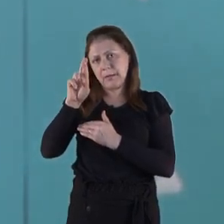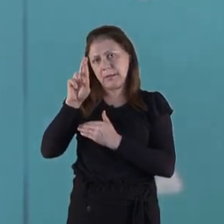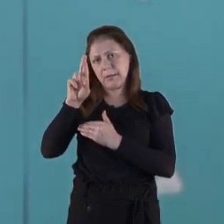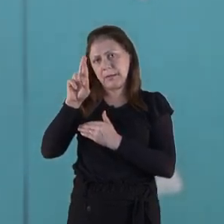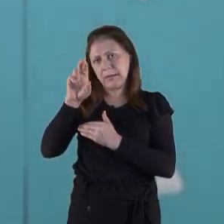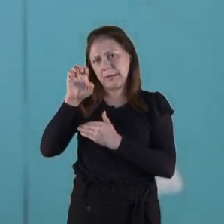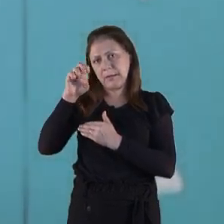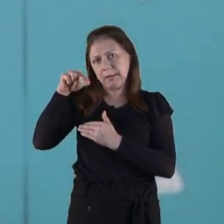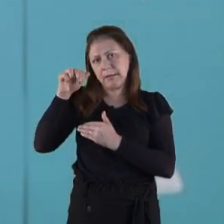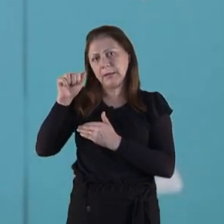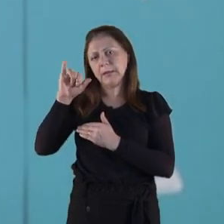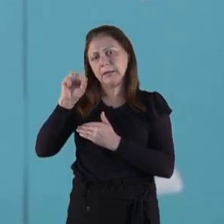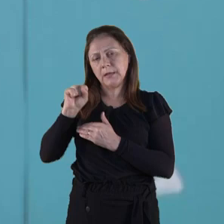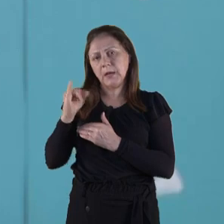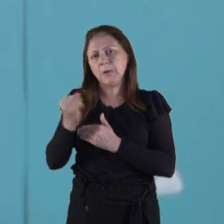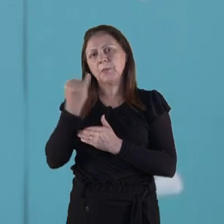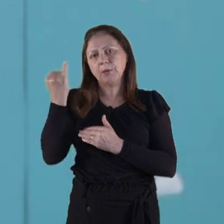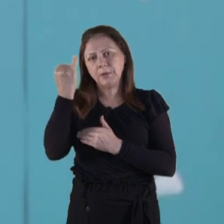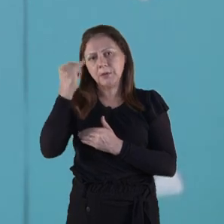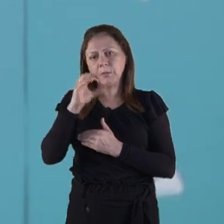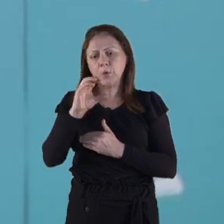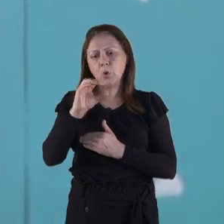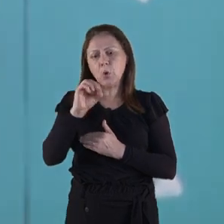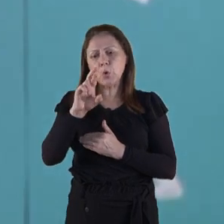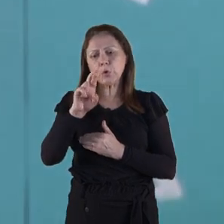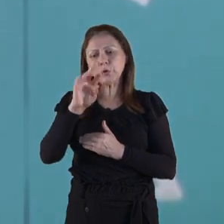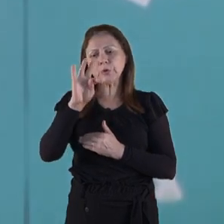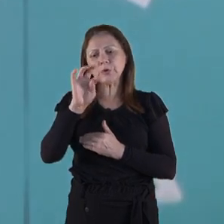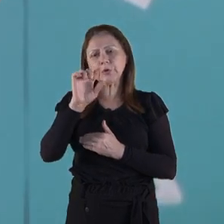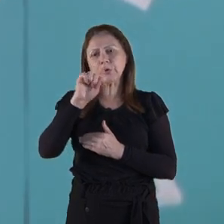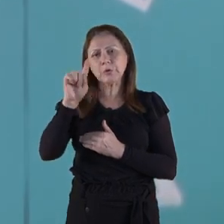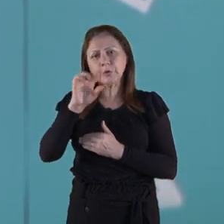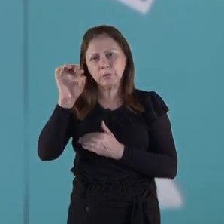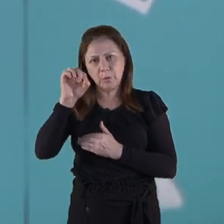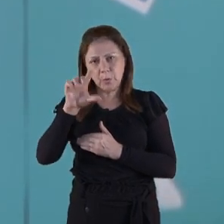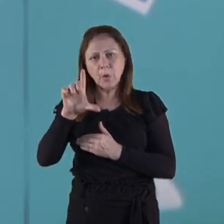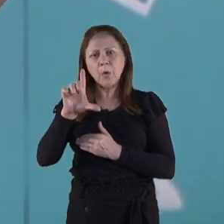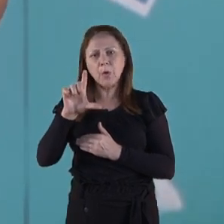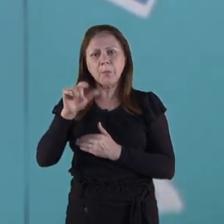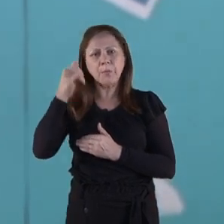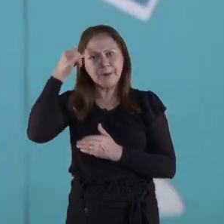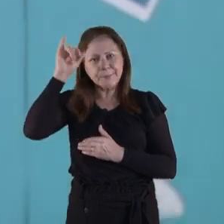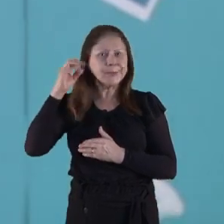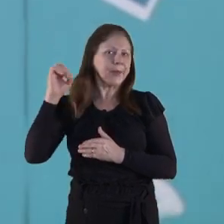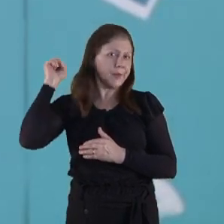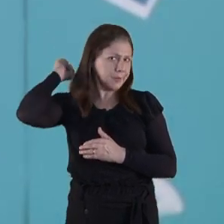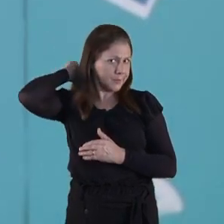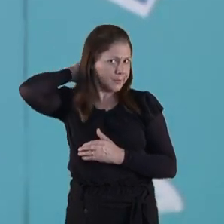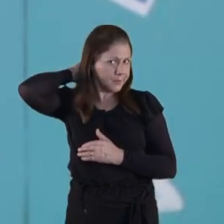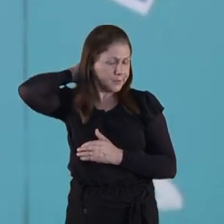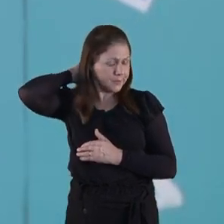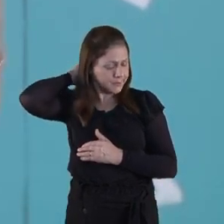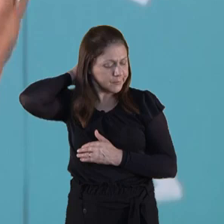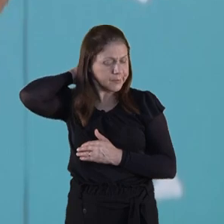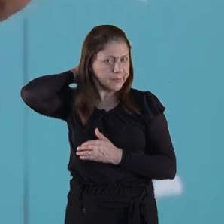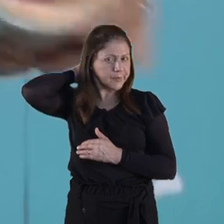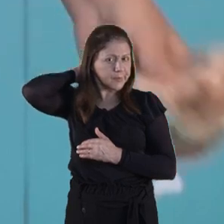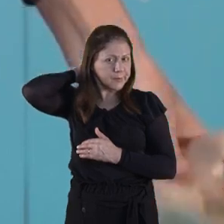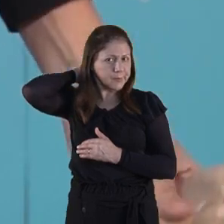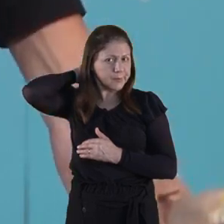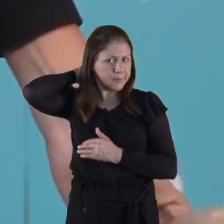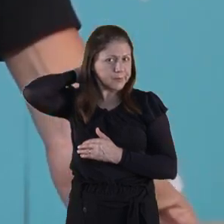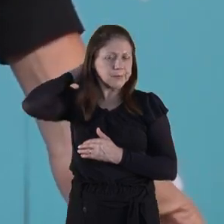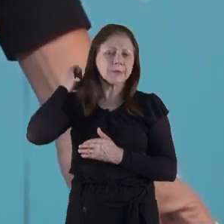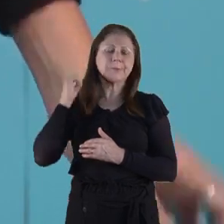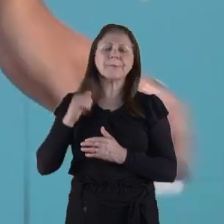produção de cortisol, que é o hormônio do estresse, tá bom? E aqui dentro do nosso coleguinha, eu não